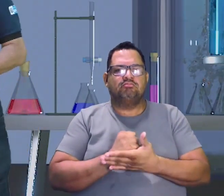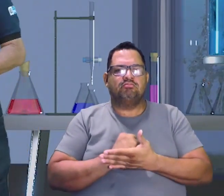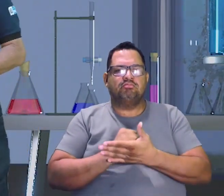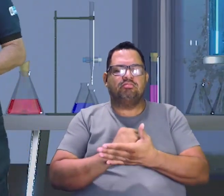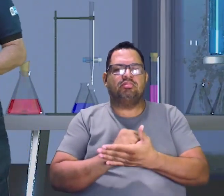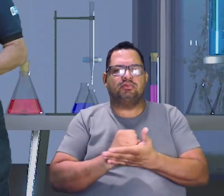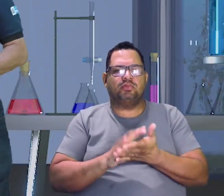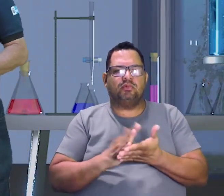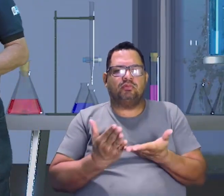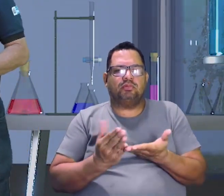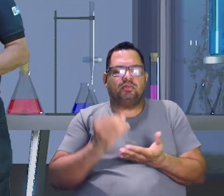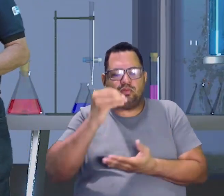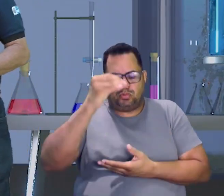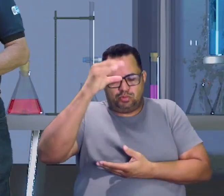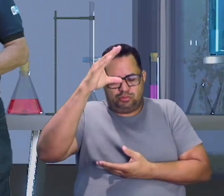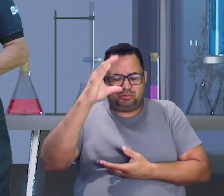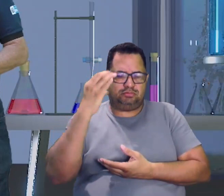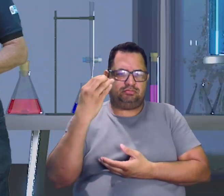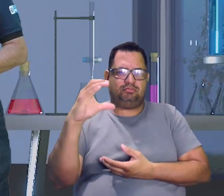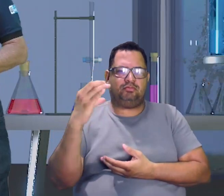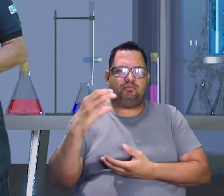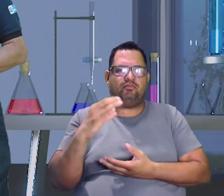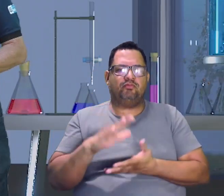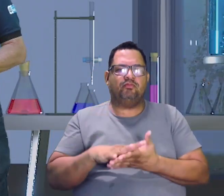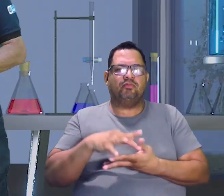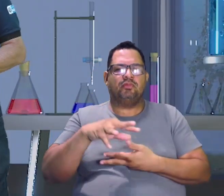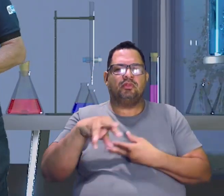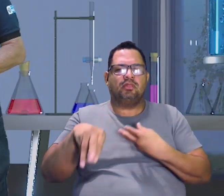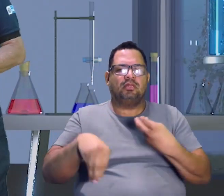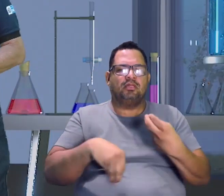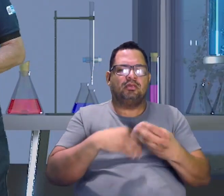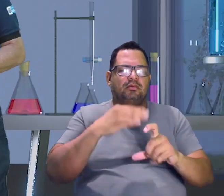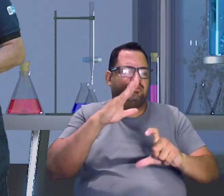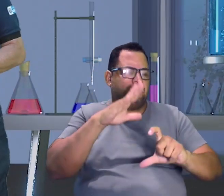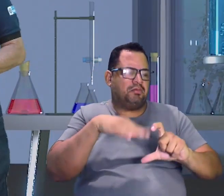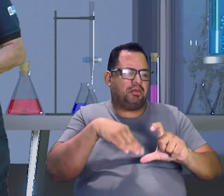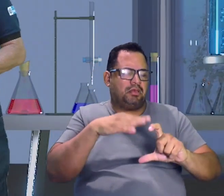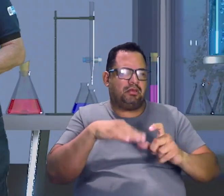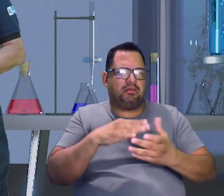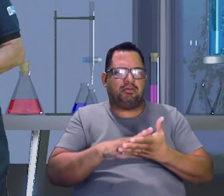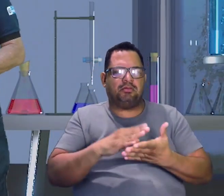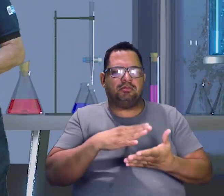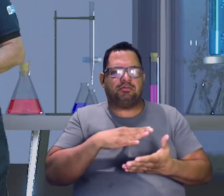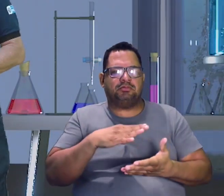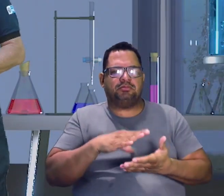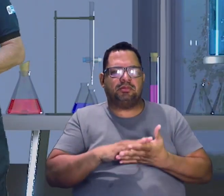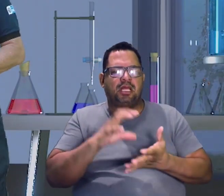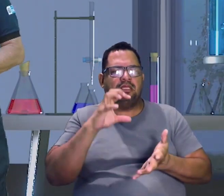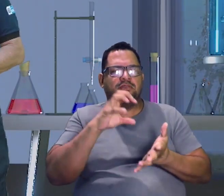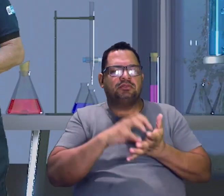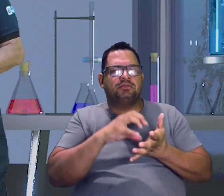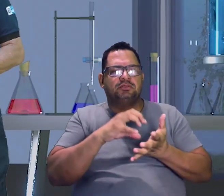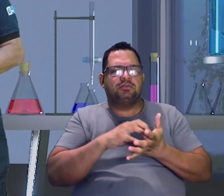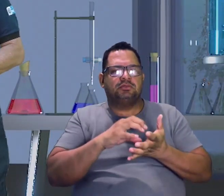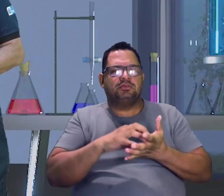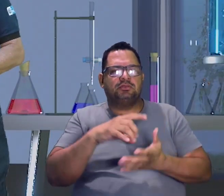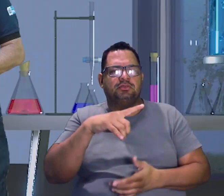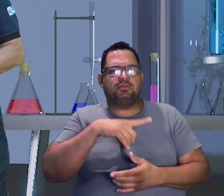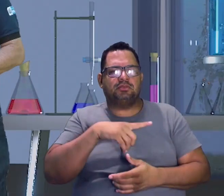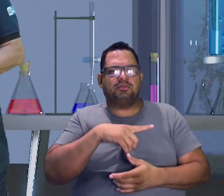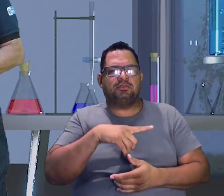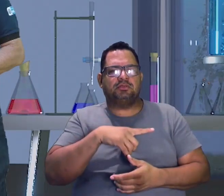nós conhecemos como conhecimento científico. Envolveu muito misticismo, envolvia símbolos, né? Eles achavam que